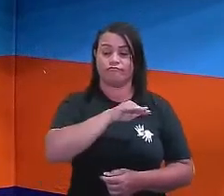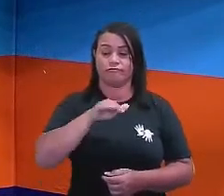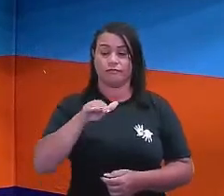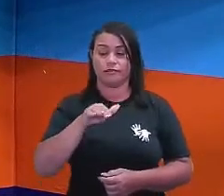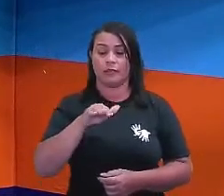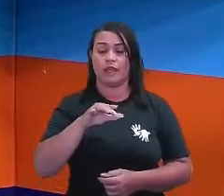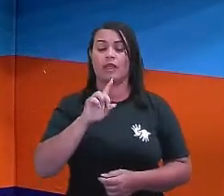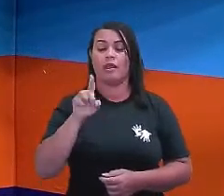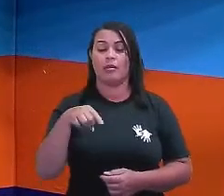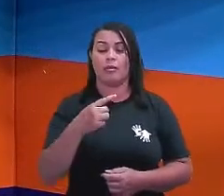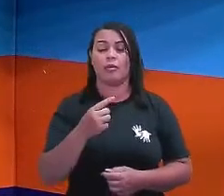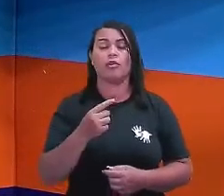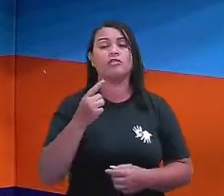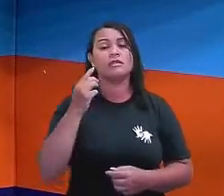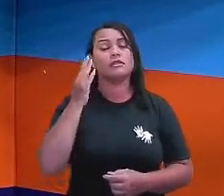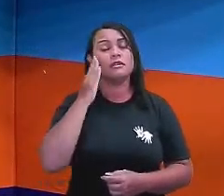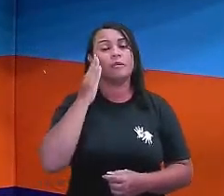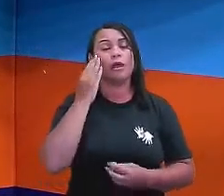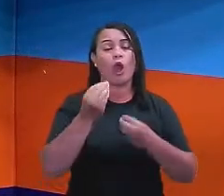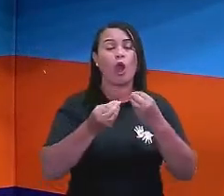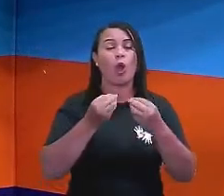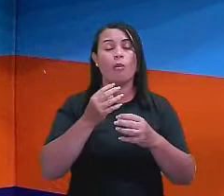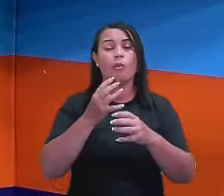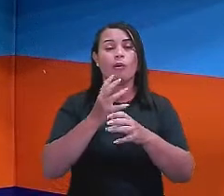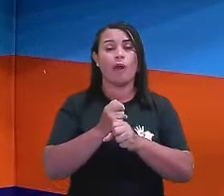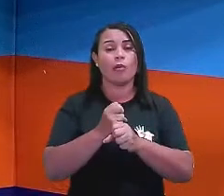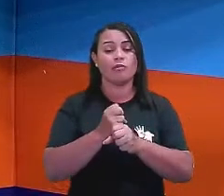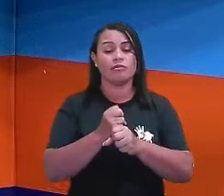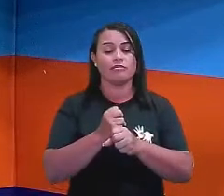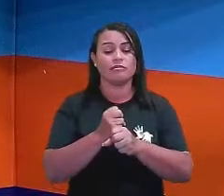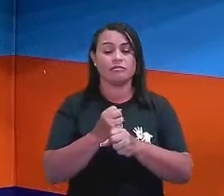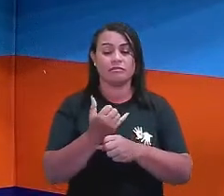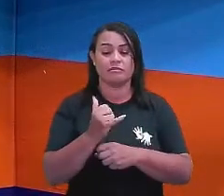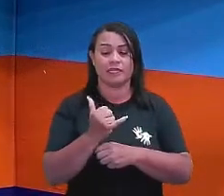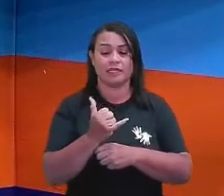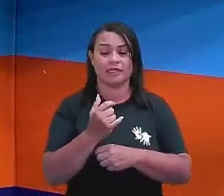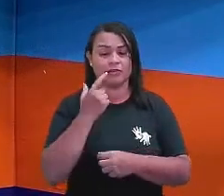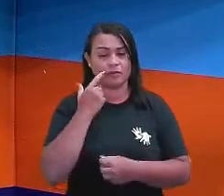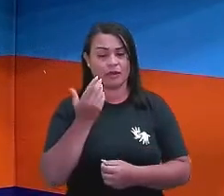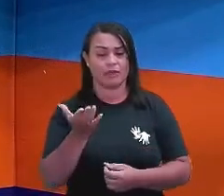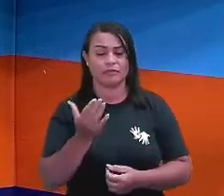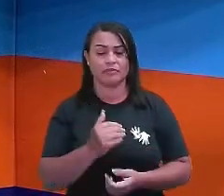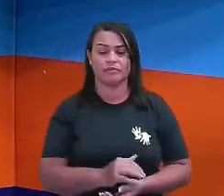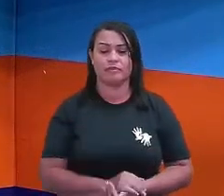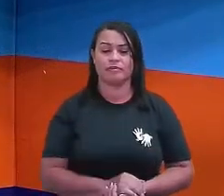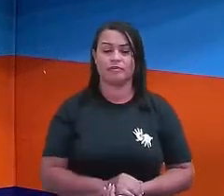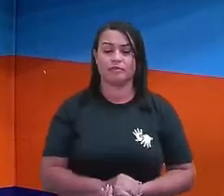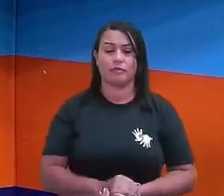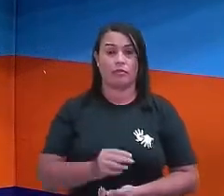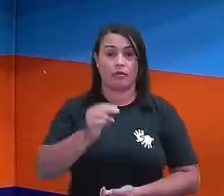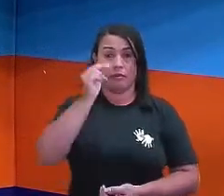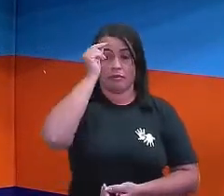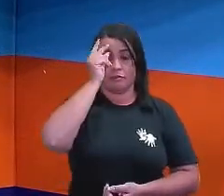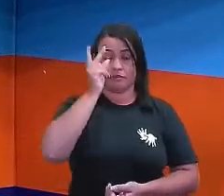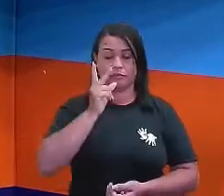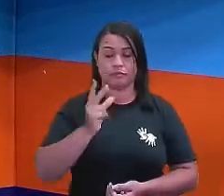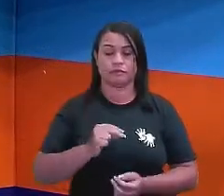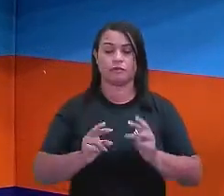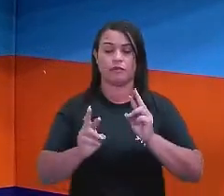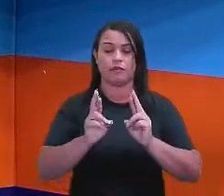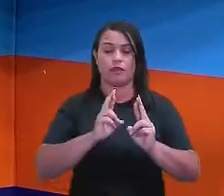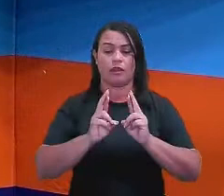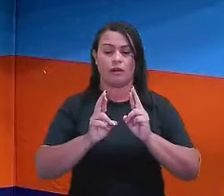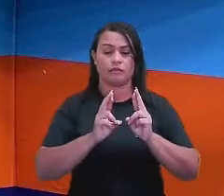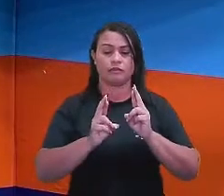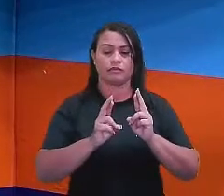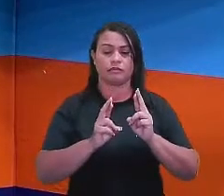para poder fazer esse cálculo, beleza? Então vamos seguir. Então se liga aí a essa relação do